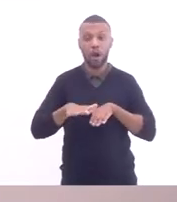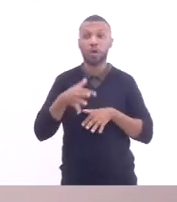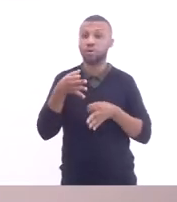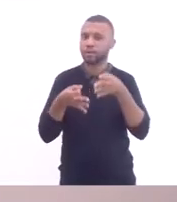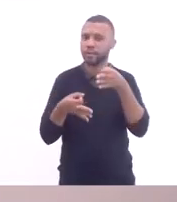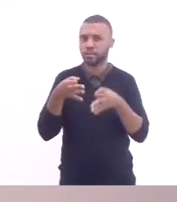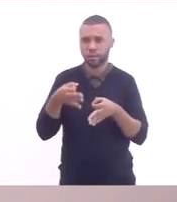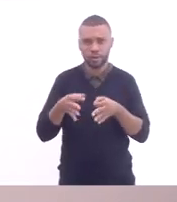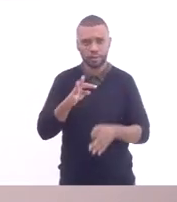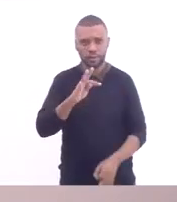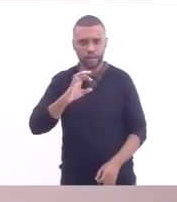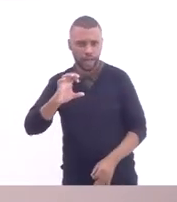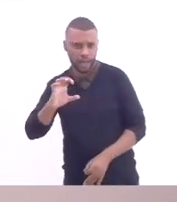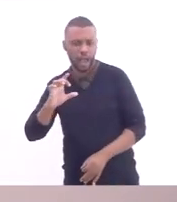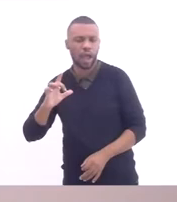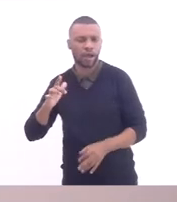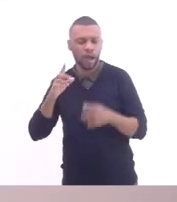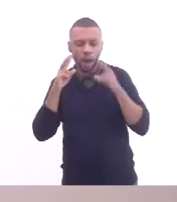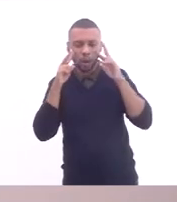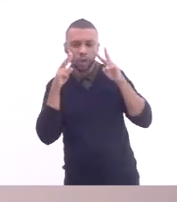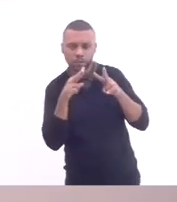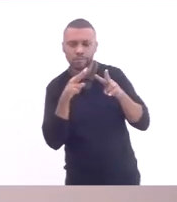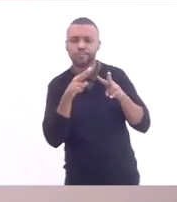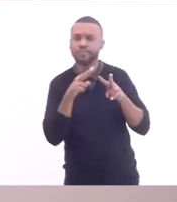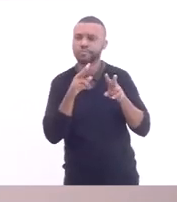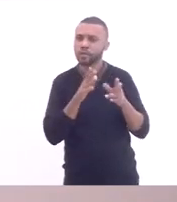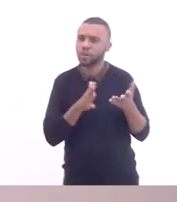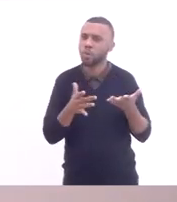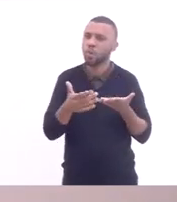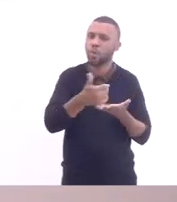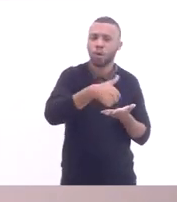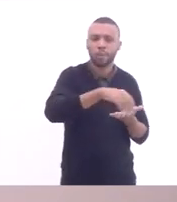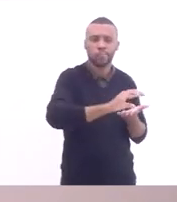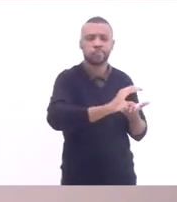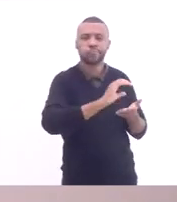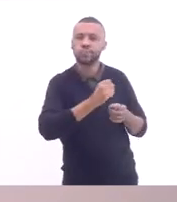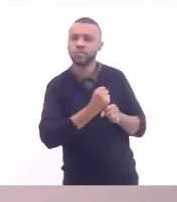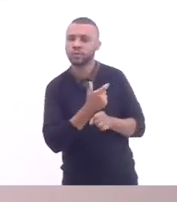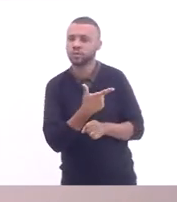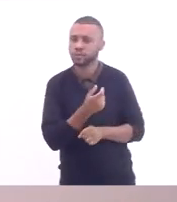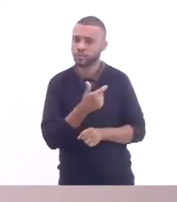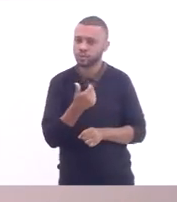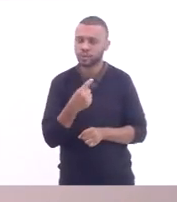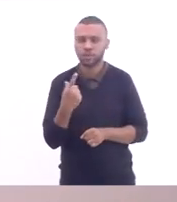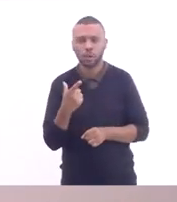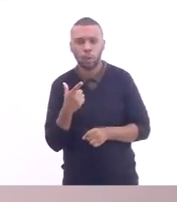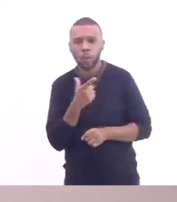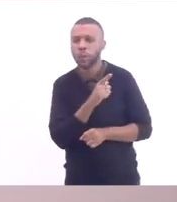isso, seja do ponto de vista da arrecadação, que em 2021 nós acabamos